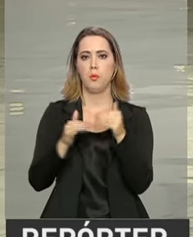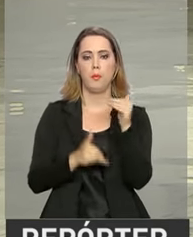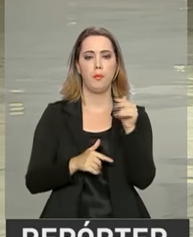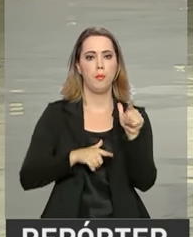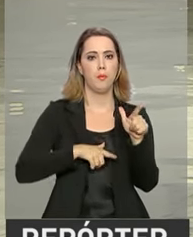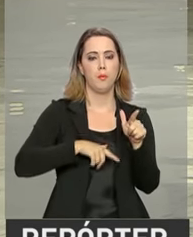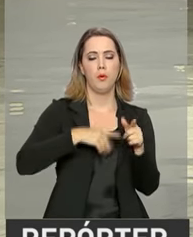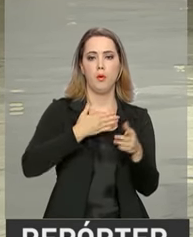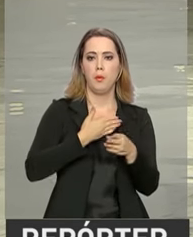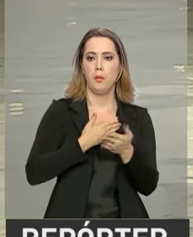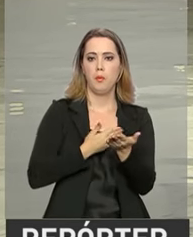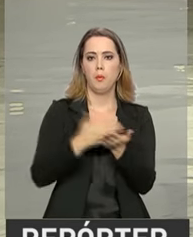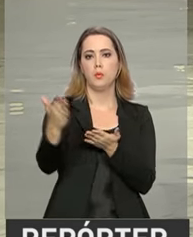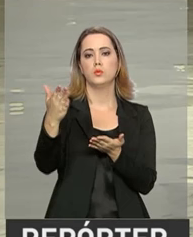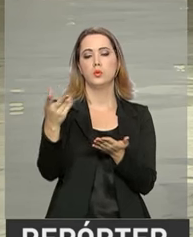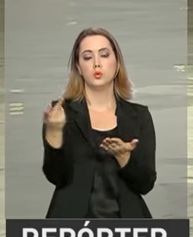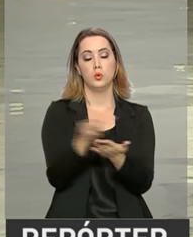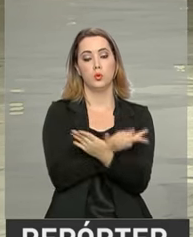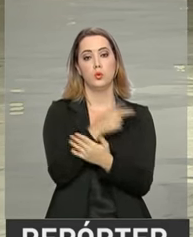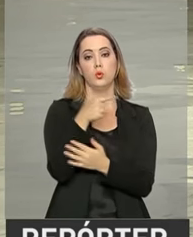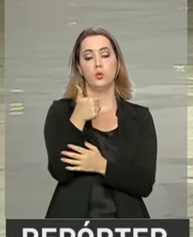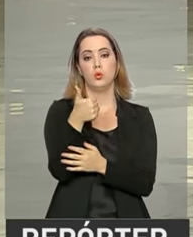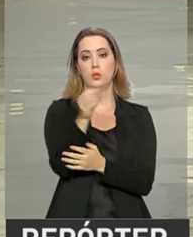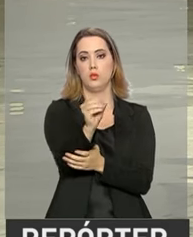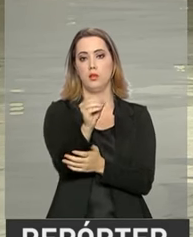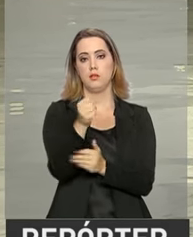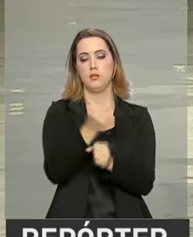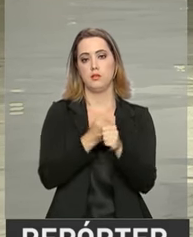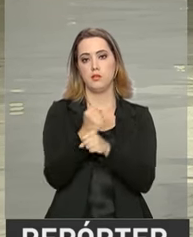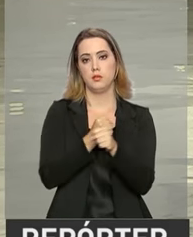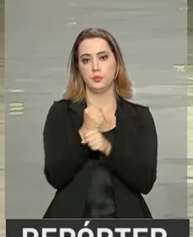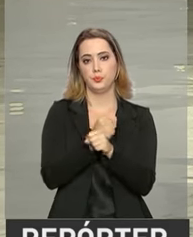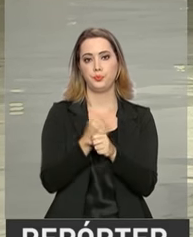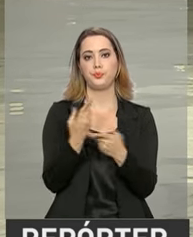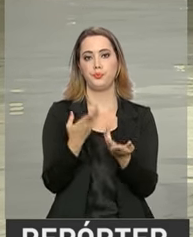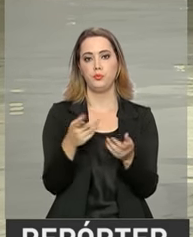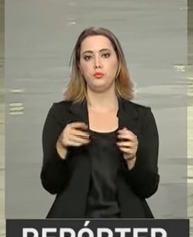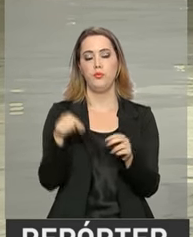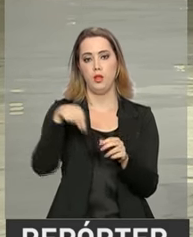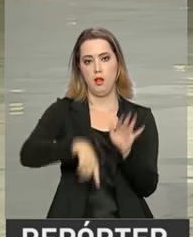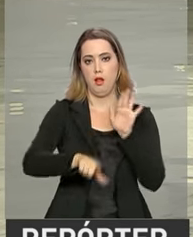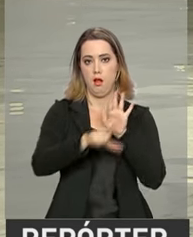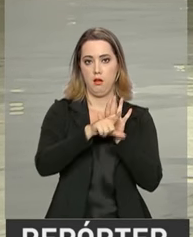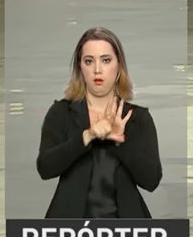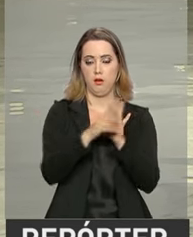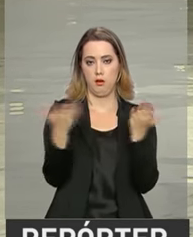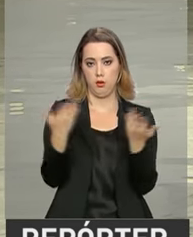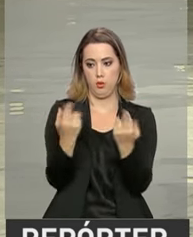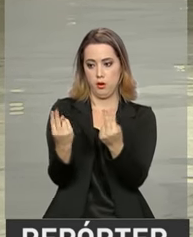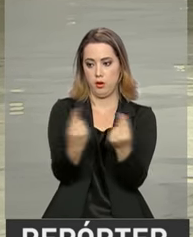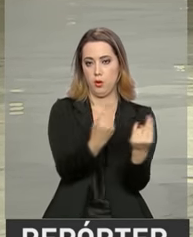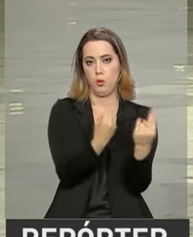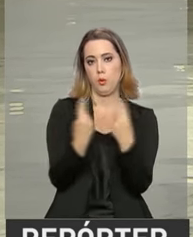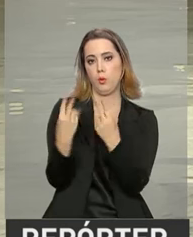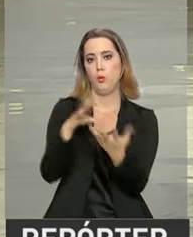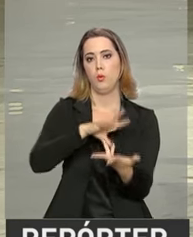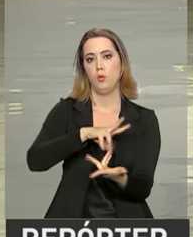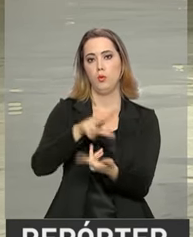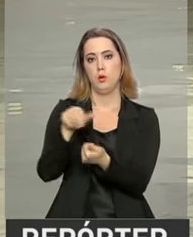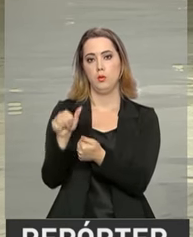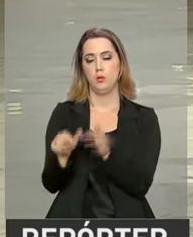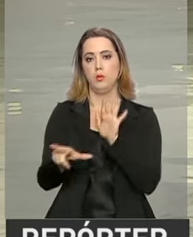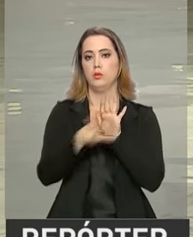essas mudanças o Brasil harmoniza sua legislação com a legislação internacional sobre o tema respeitando